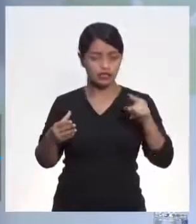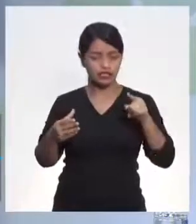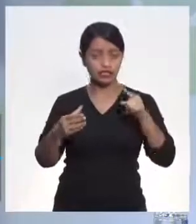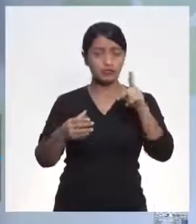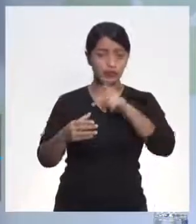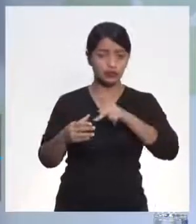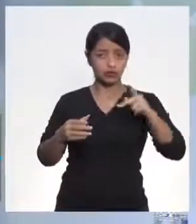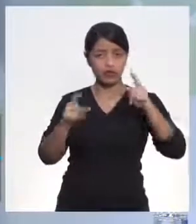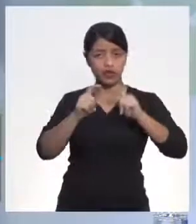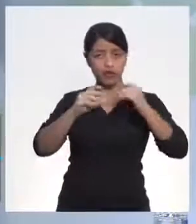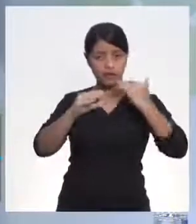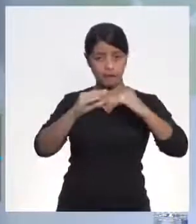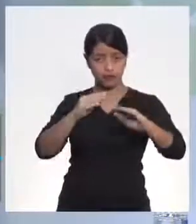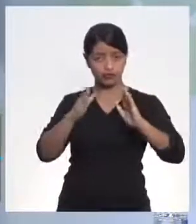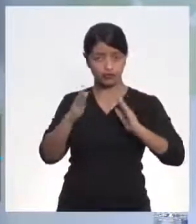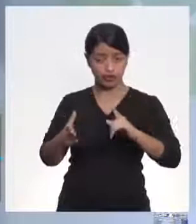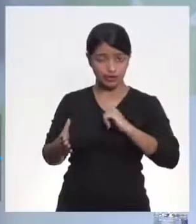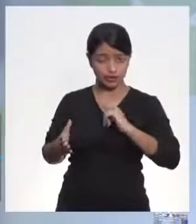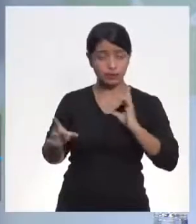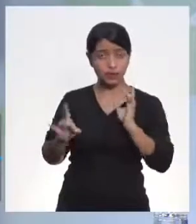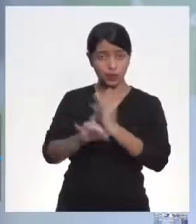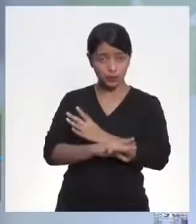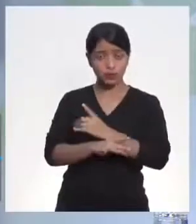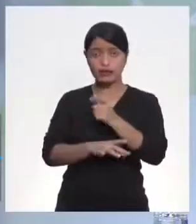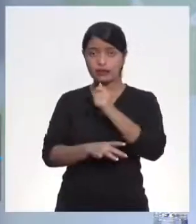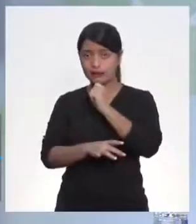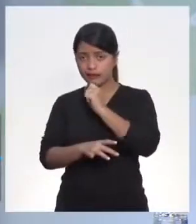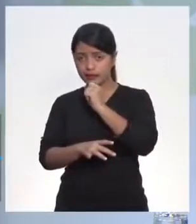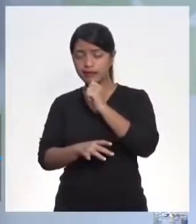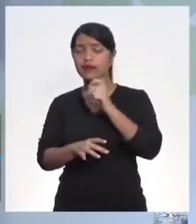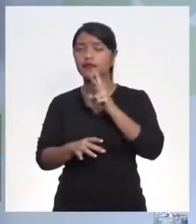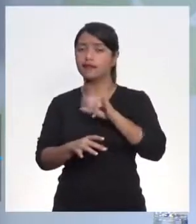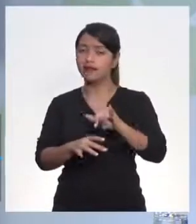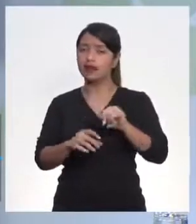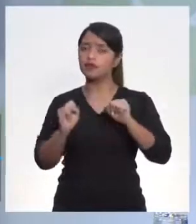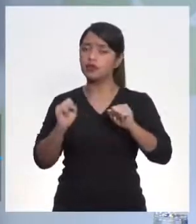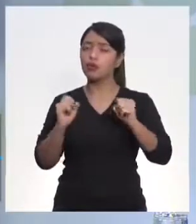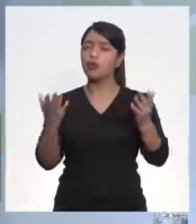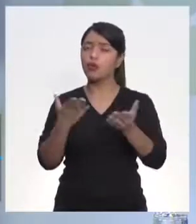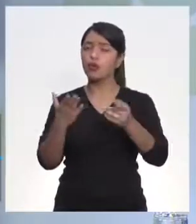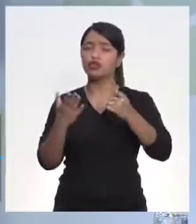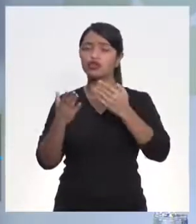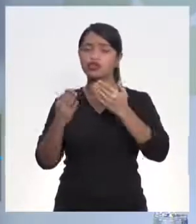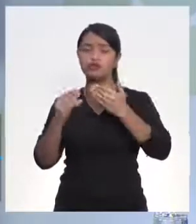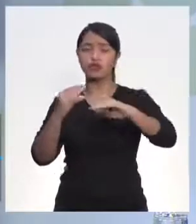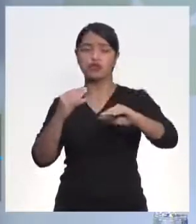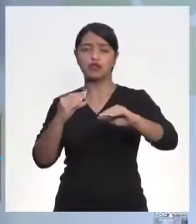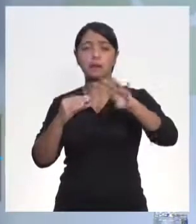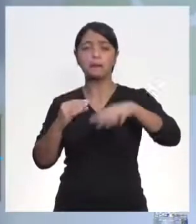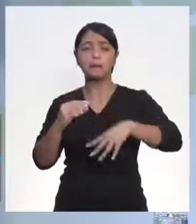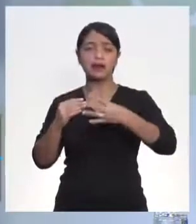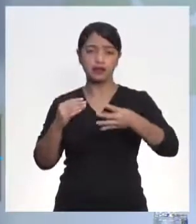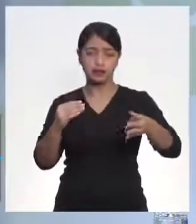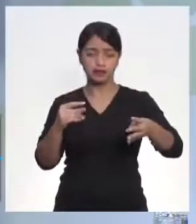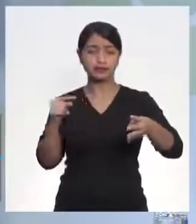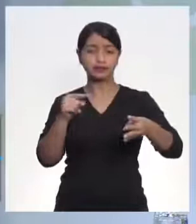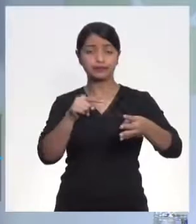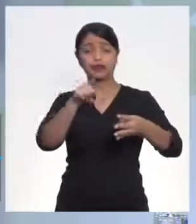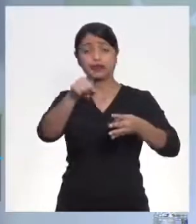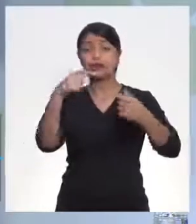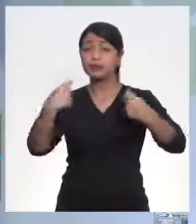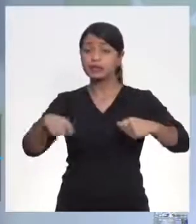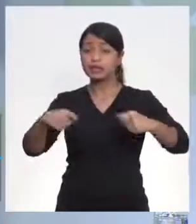você não recebeu ainda, provavelmente ainda hoje você receba esse e-mail com uma planilha, né? E essa planilha vocês têm